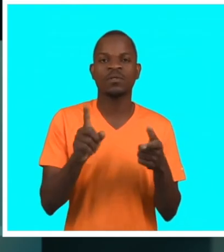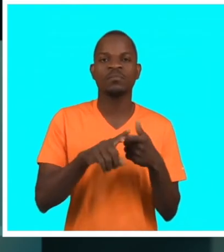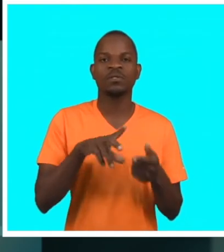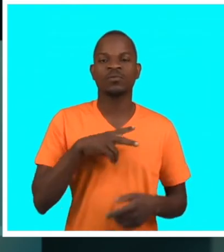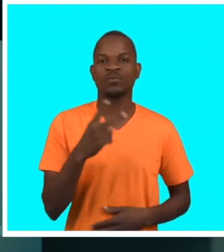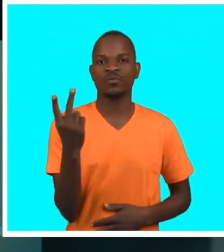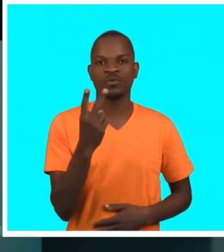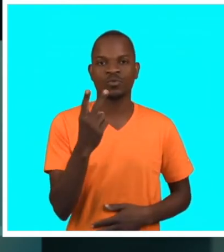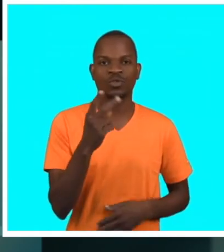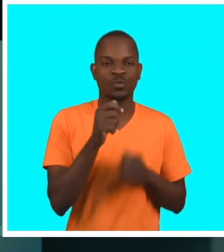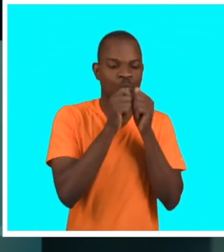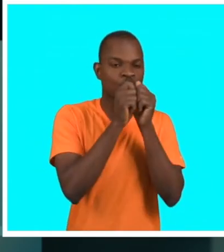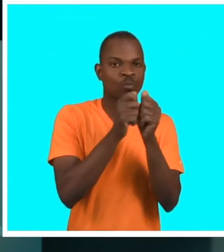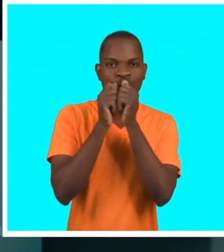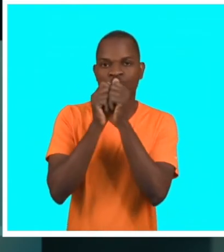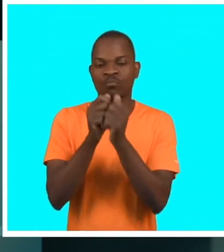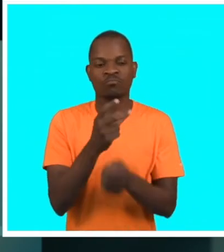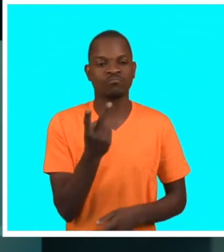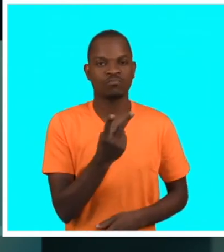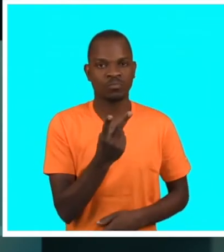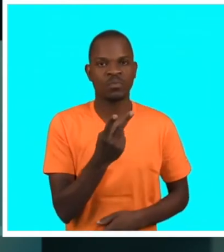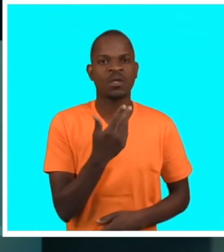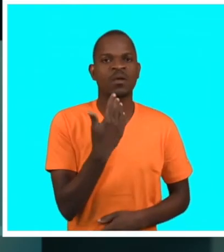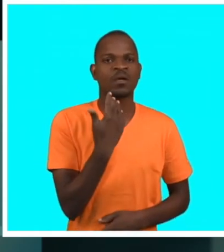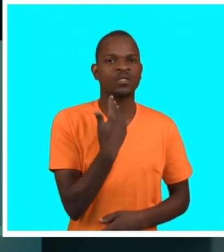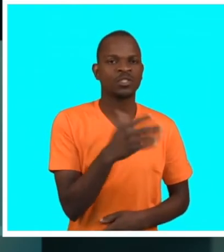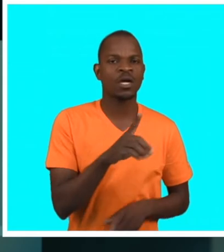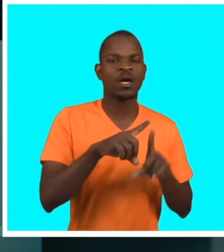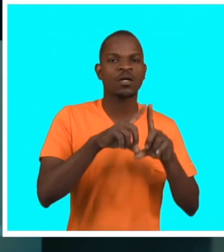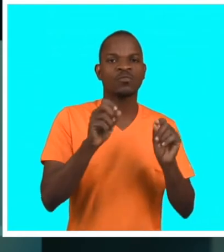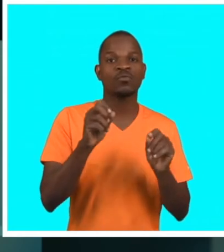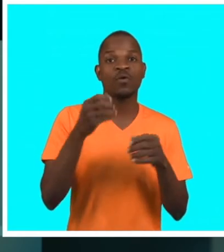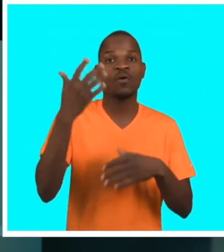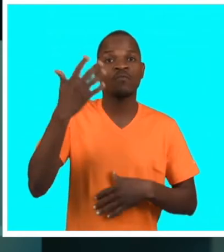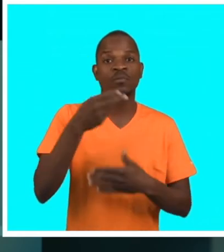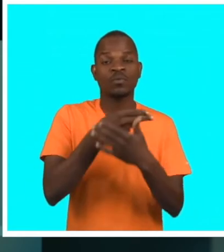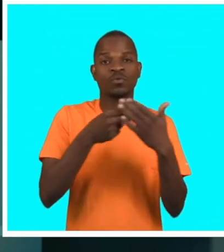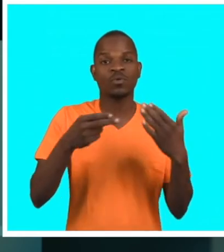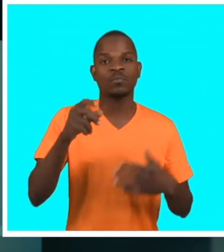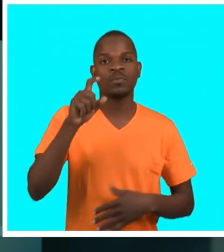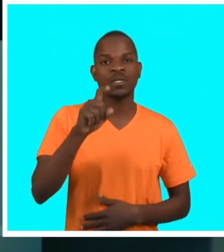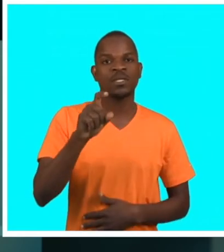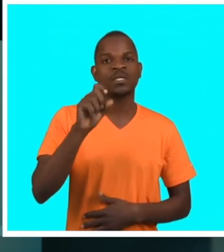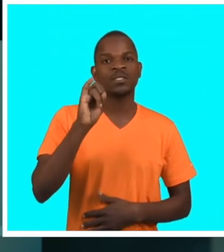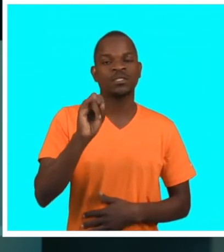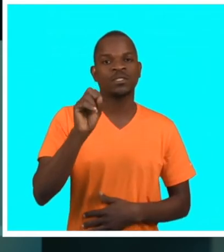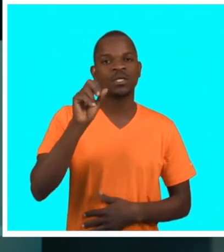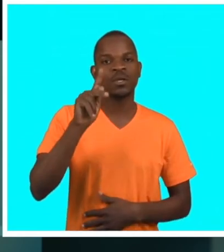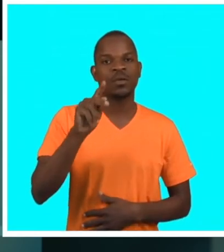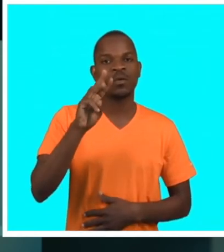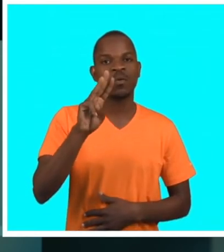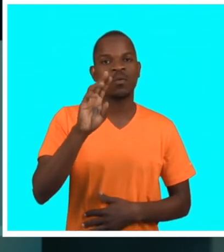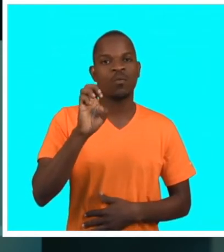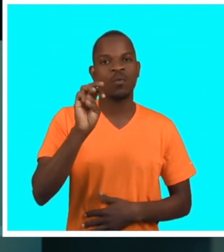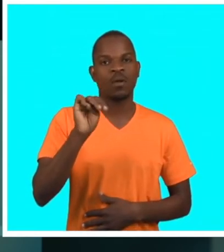este prémio aqui foi ganho em relação ao filme Chiquembo, Chiquembo 1, porque é o filme mais